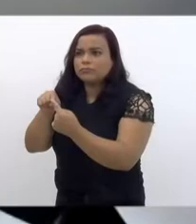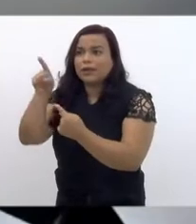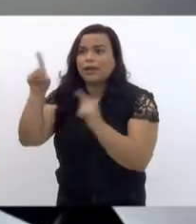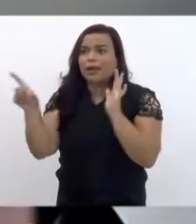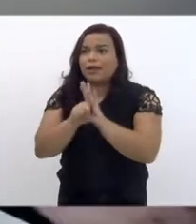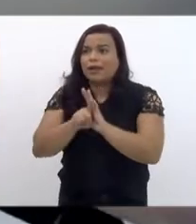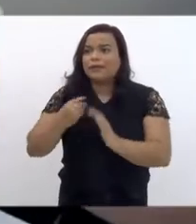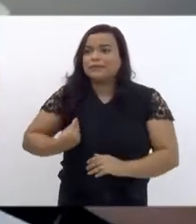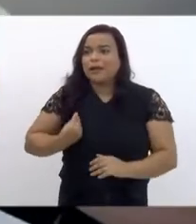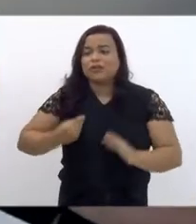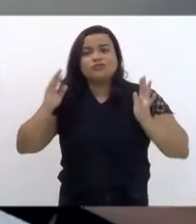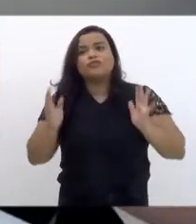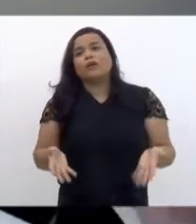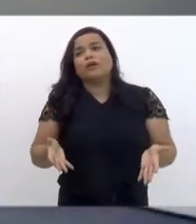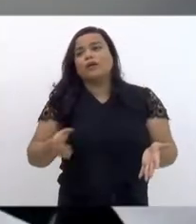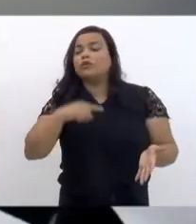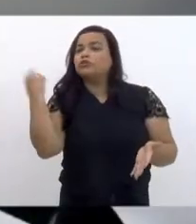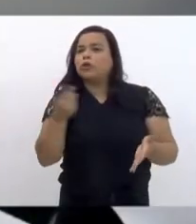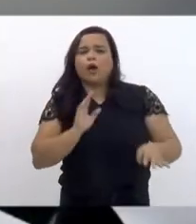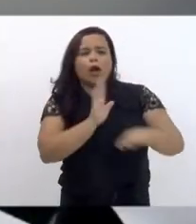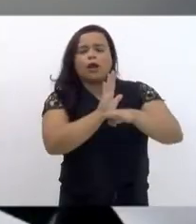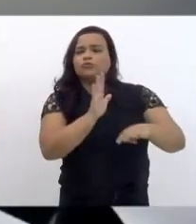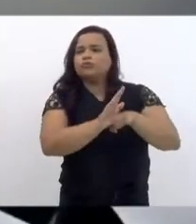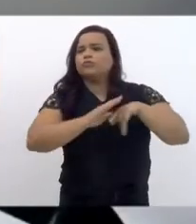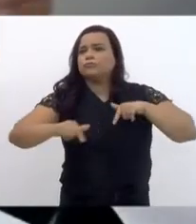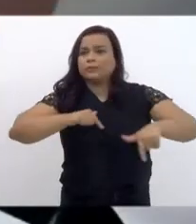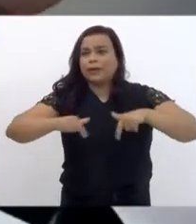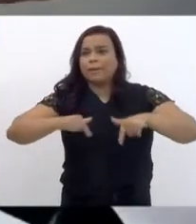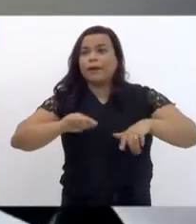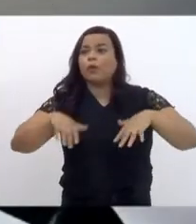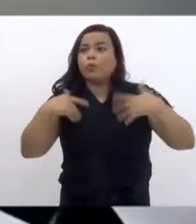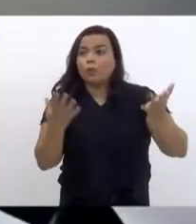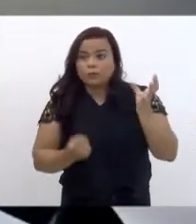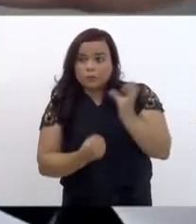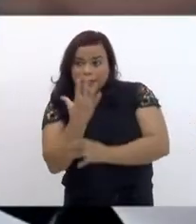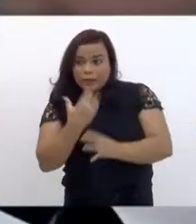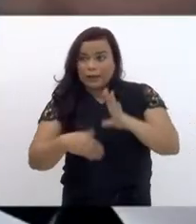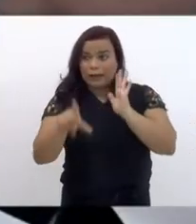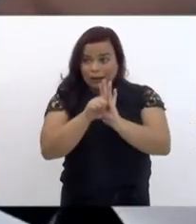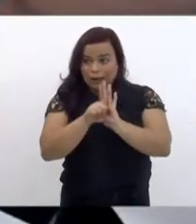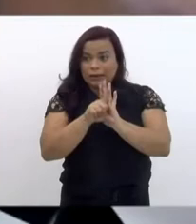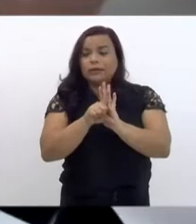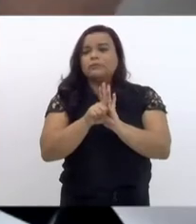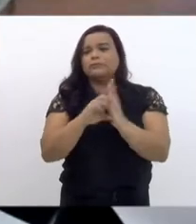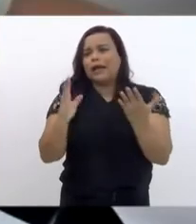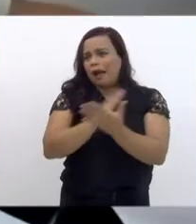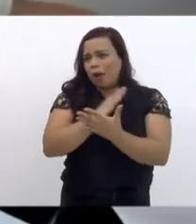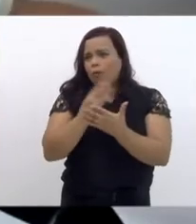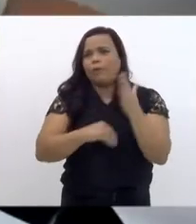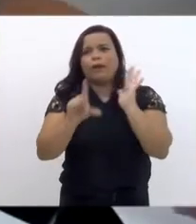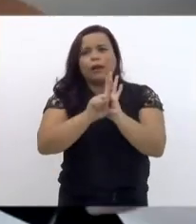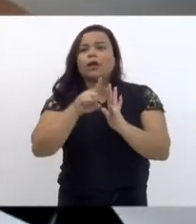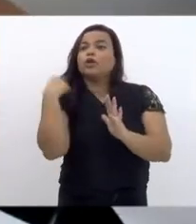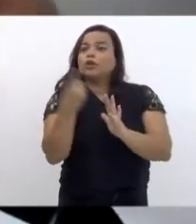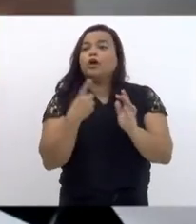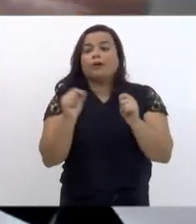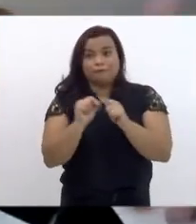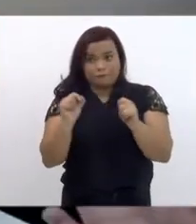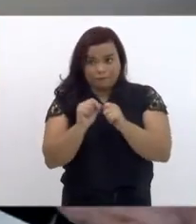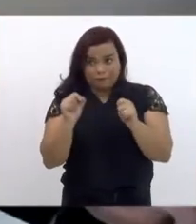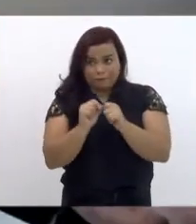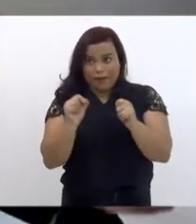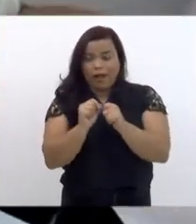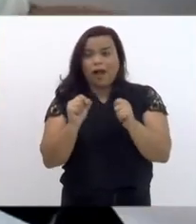gente fortalece o nosso trabalho quando nós legislamos e em alguma outra lei a gente faz referência a uma lei